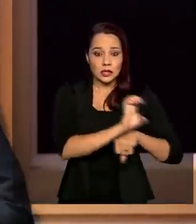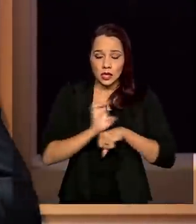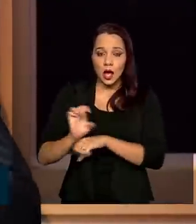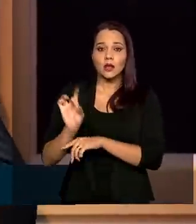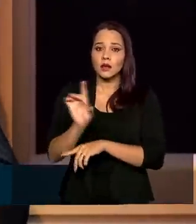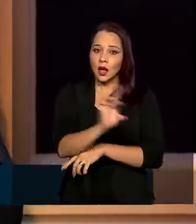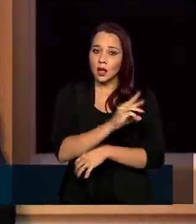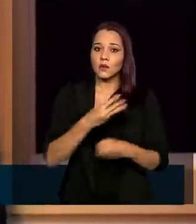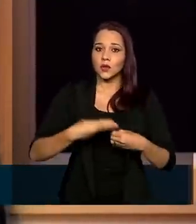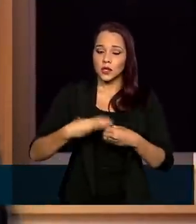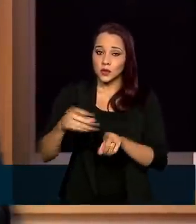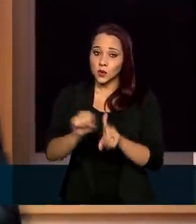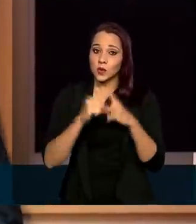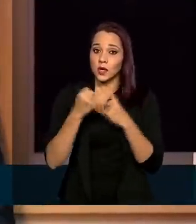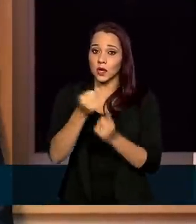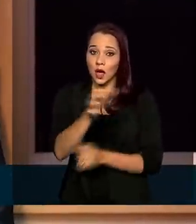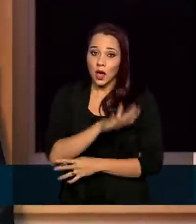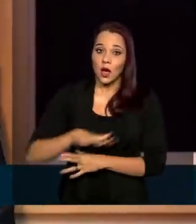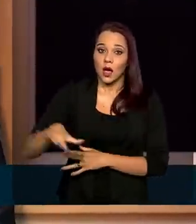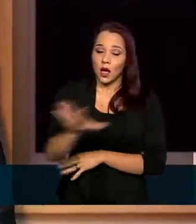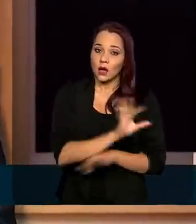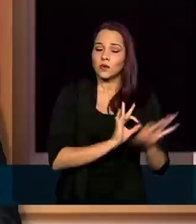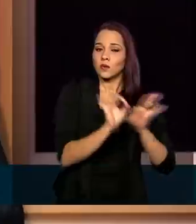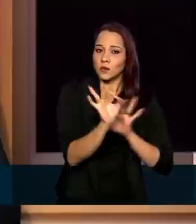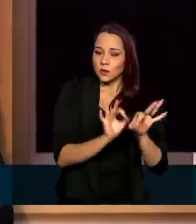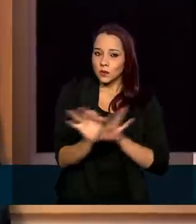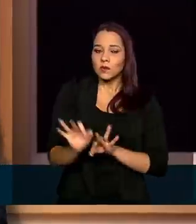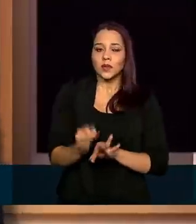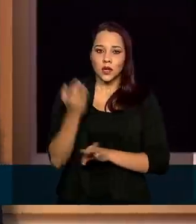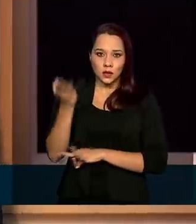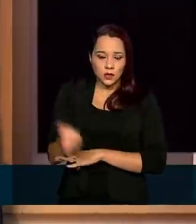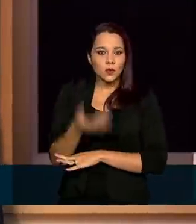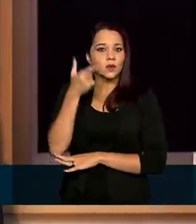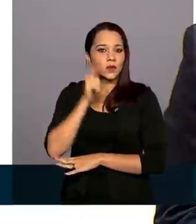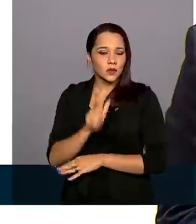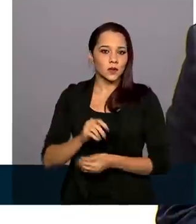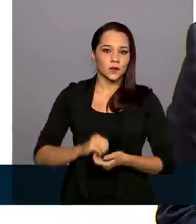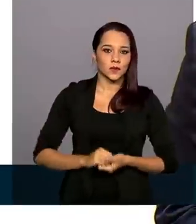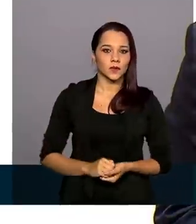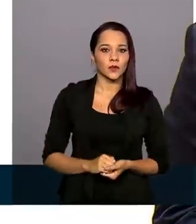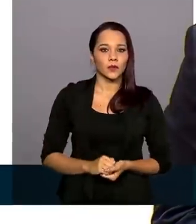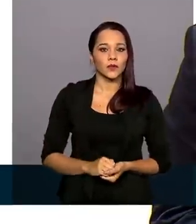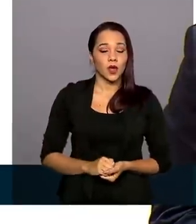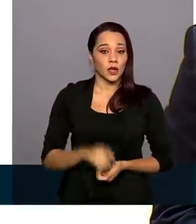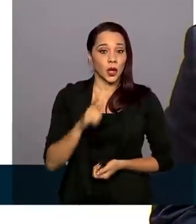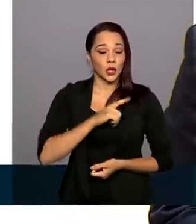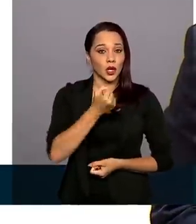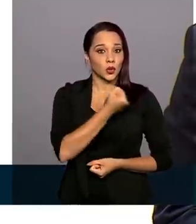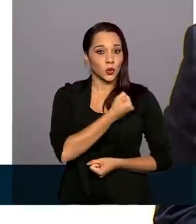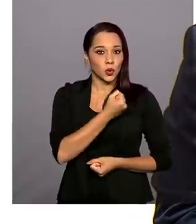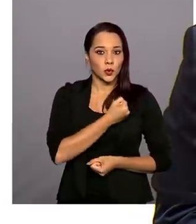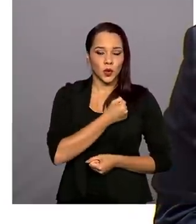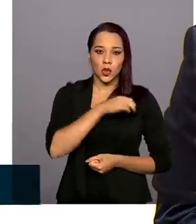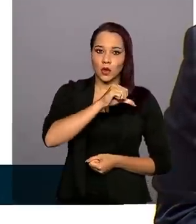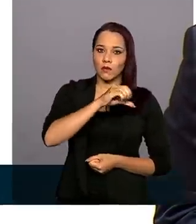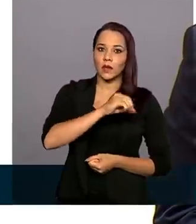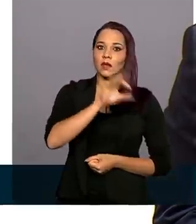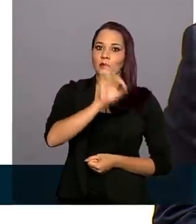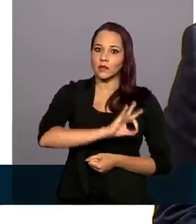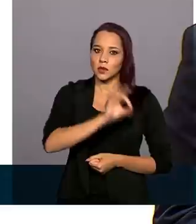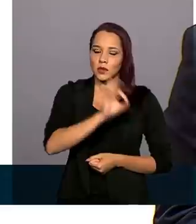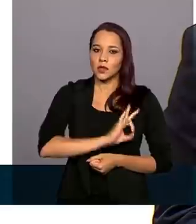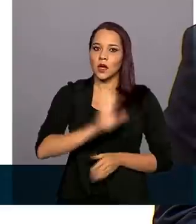municipais, da sociedade civil organizada, para que isso pudesse acontecer. Nós temos números que, em ordem de 90%